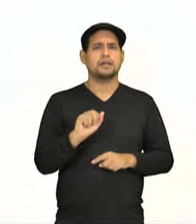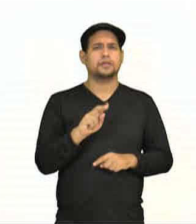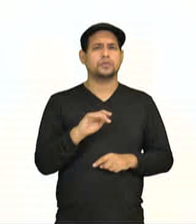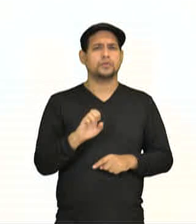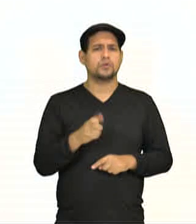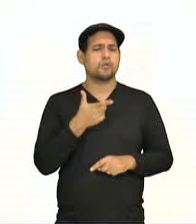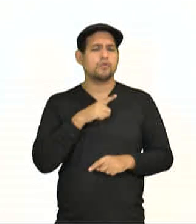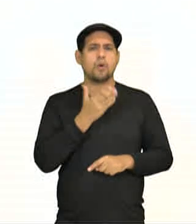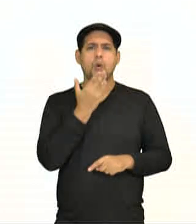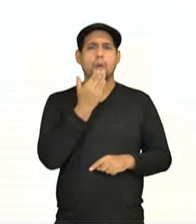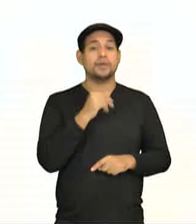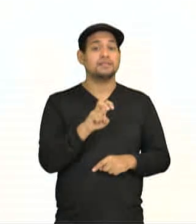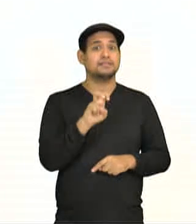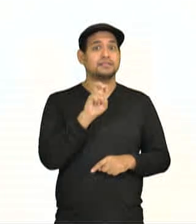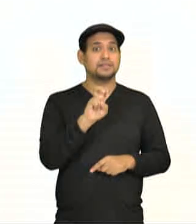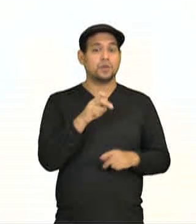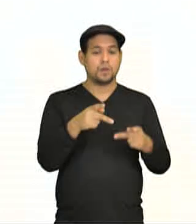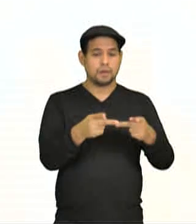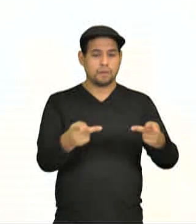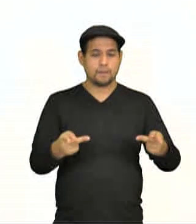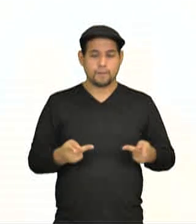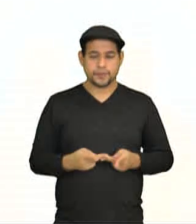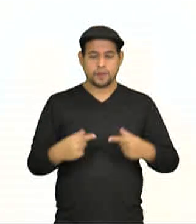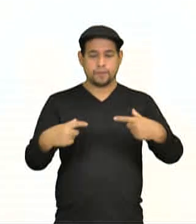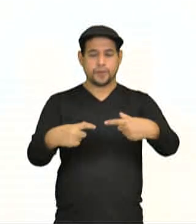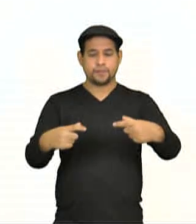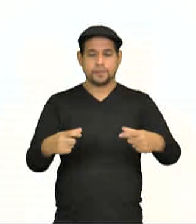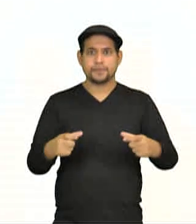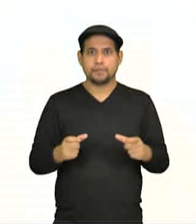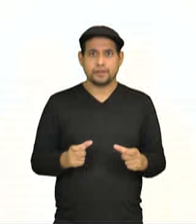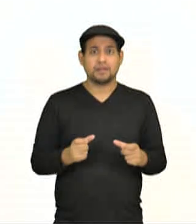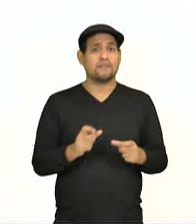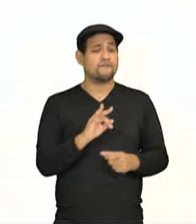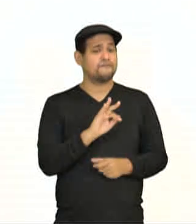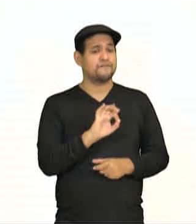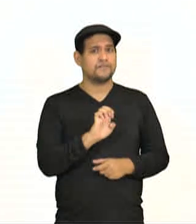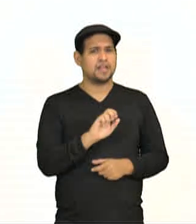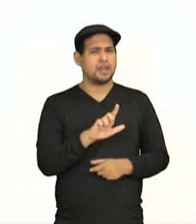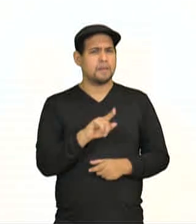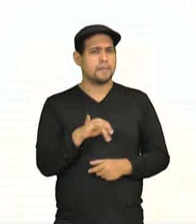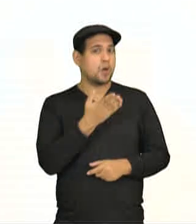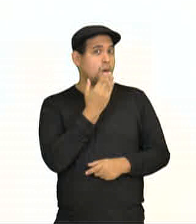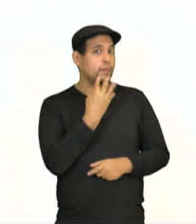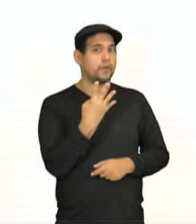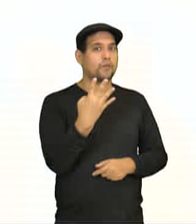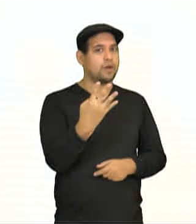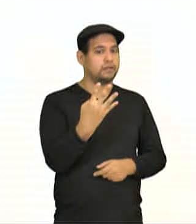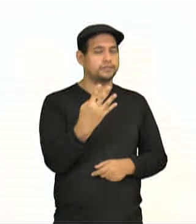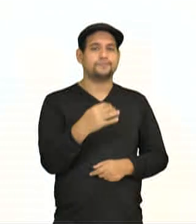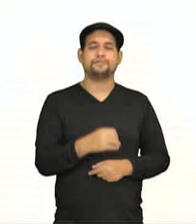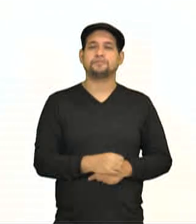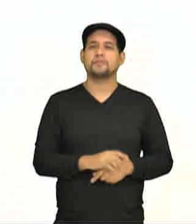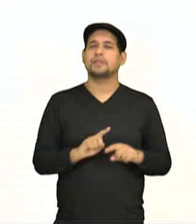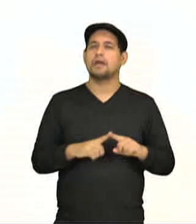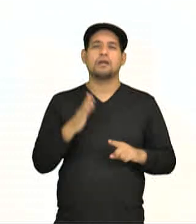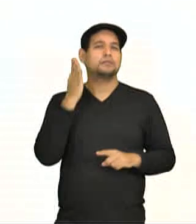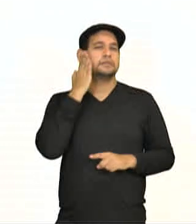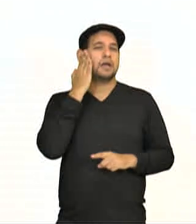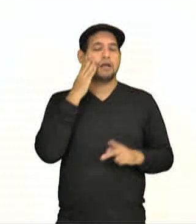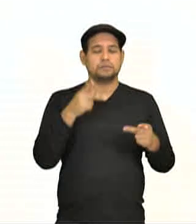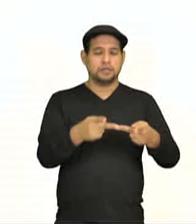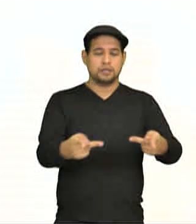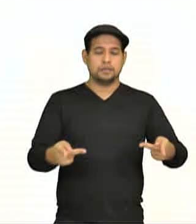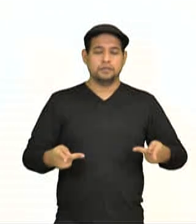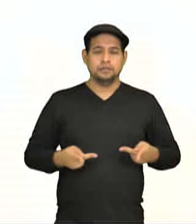comer 5 pedaços, enquanto Felipe, ele comeu 4, tá? Sabendo que as pizzas,